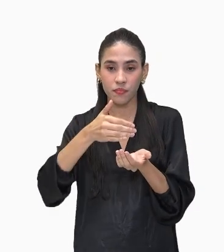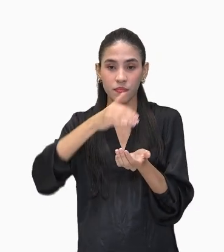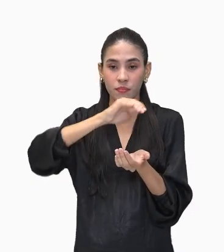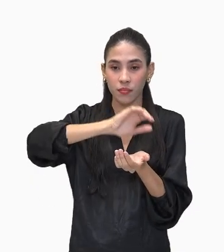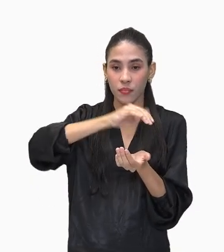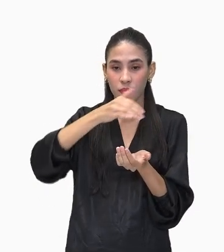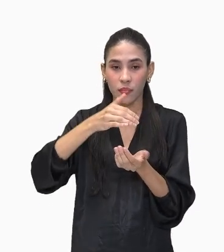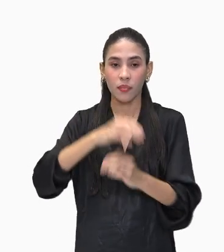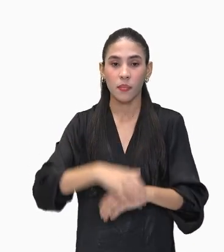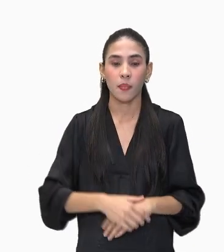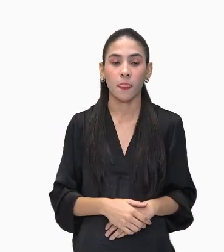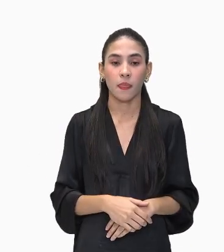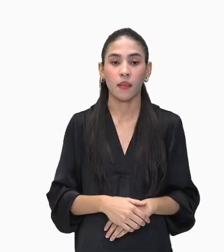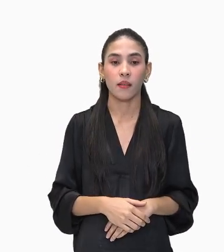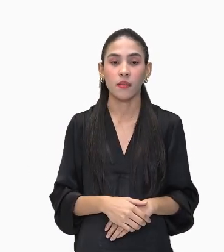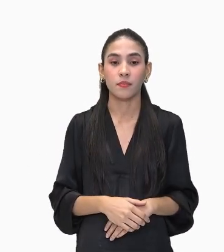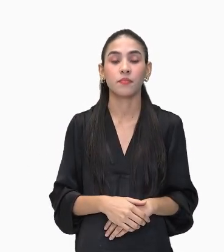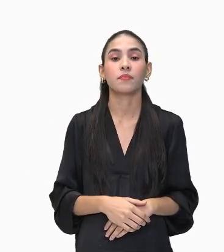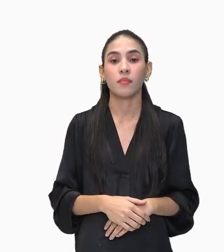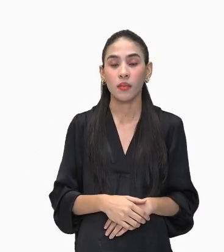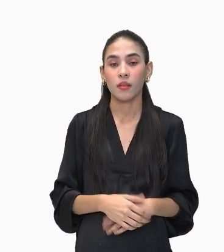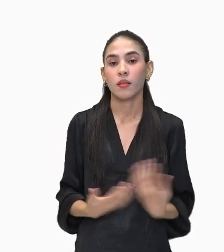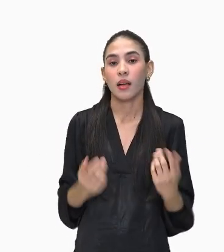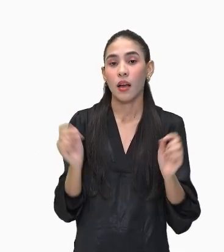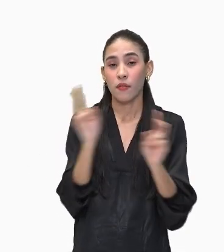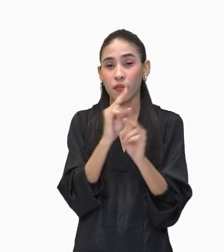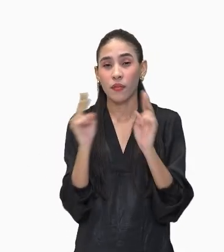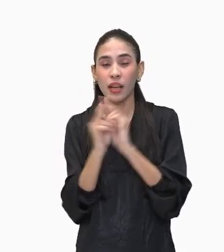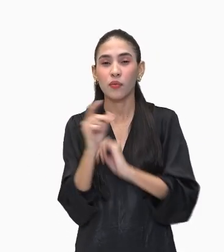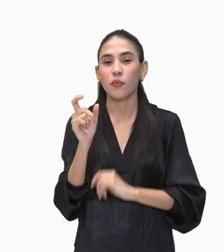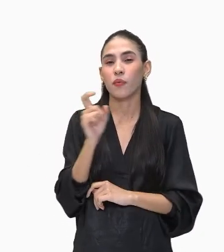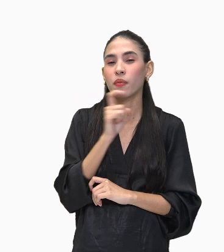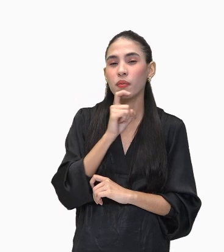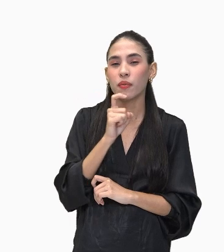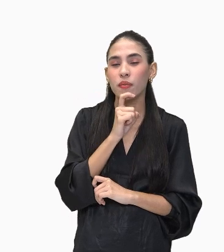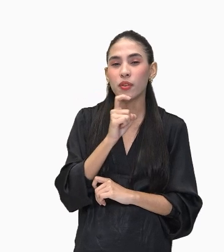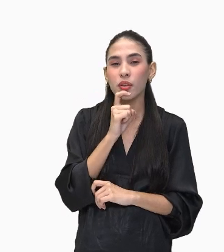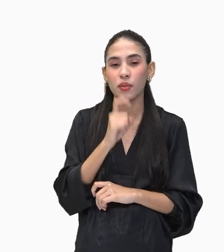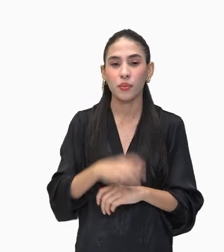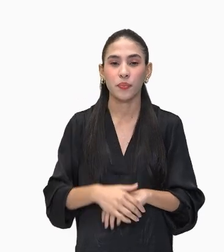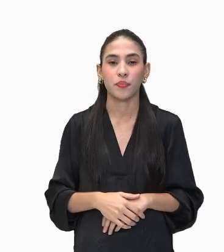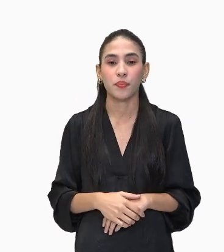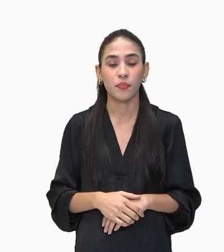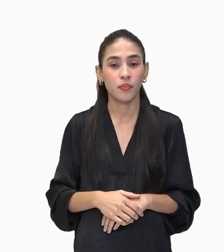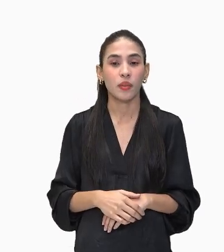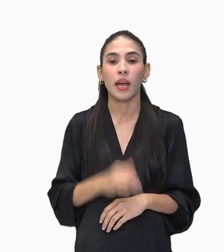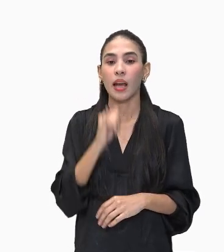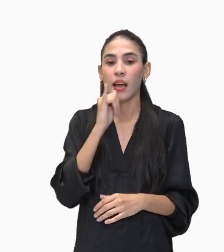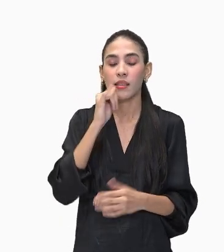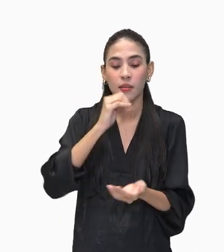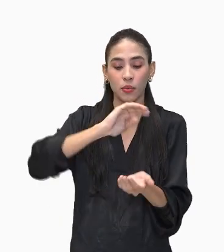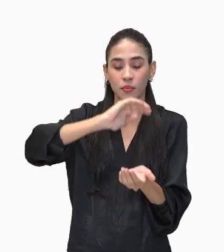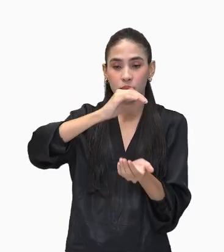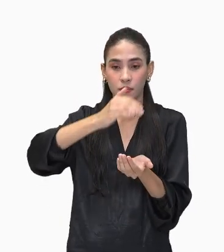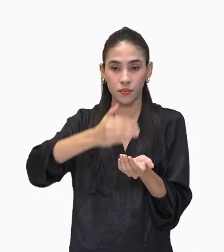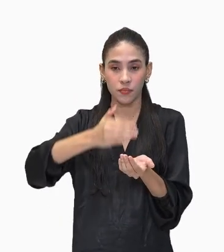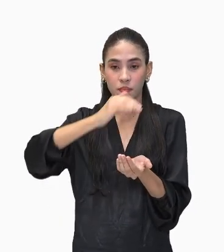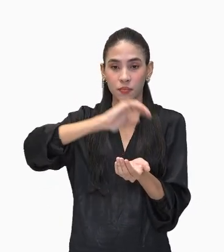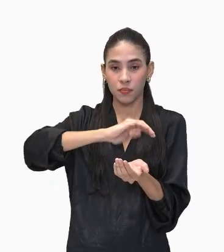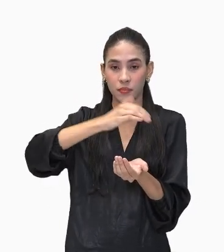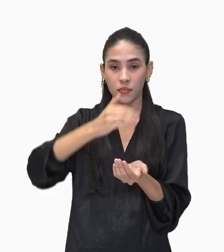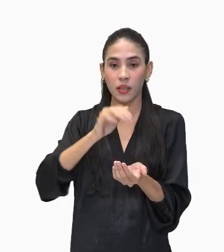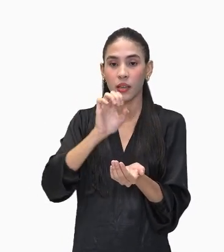mais baixa. E o ar mais frio, que está mais denso, mais concentrado, ele fica ali na camada